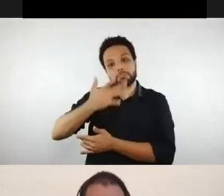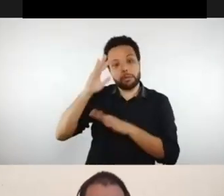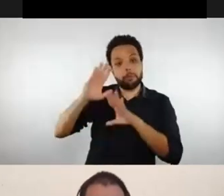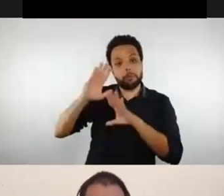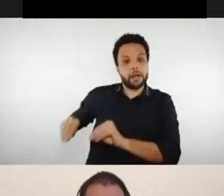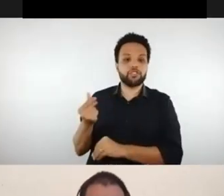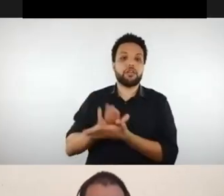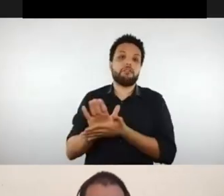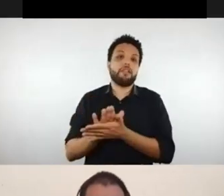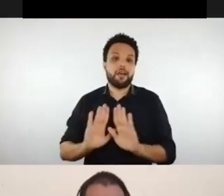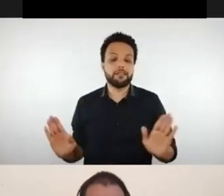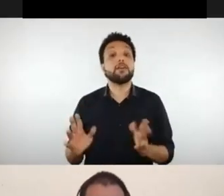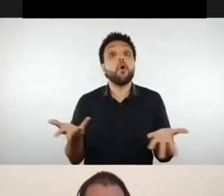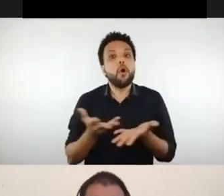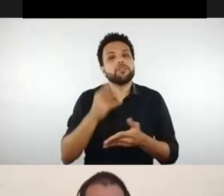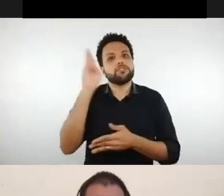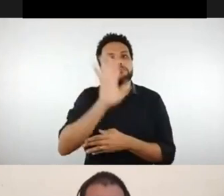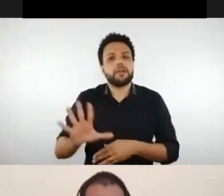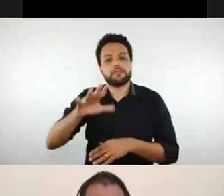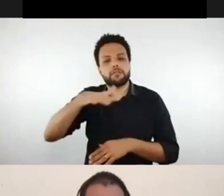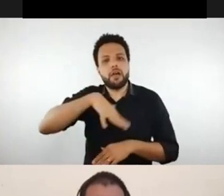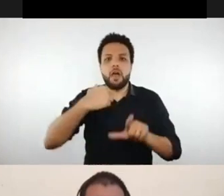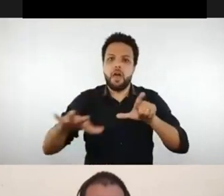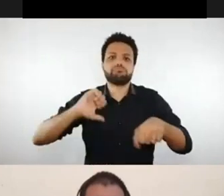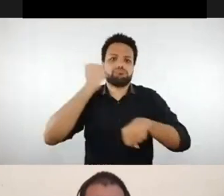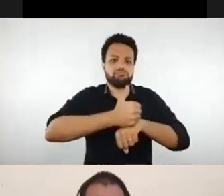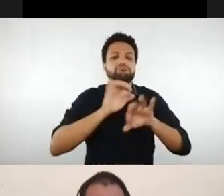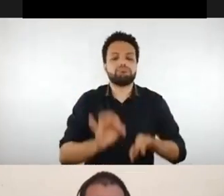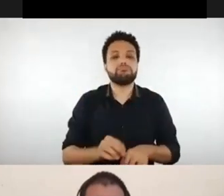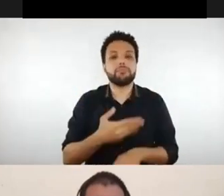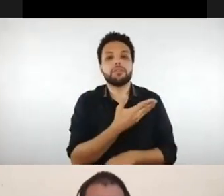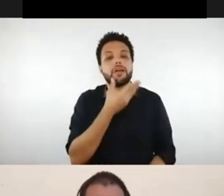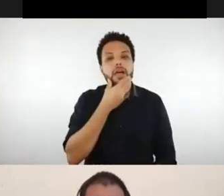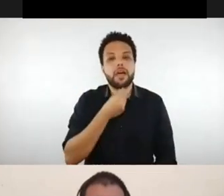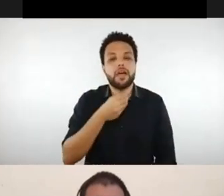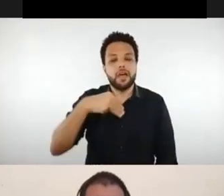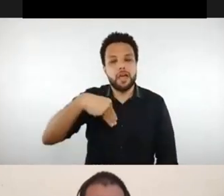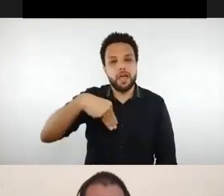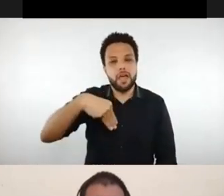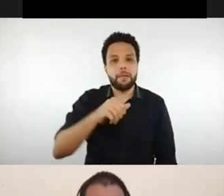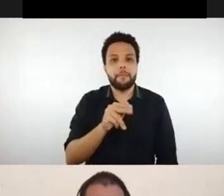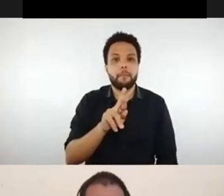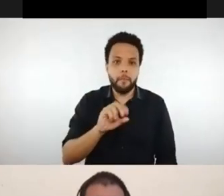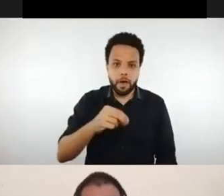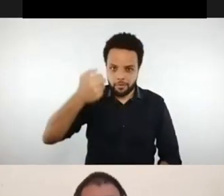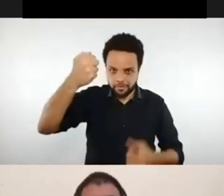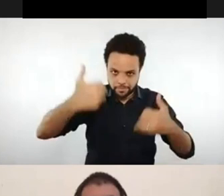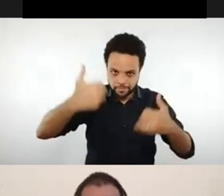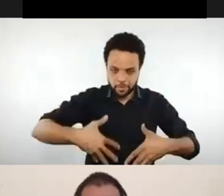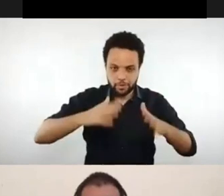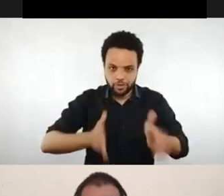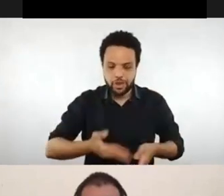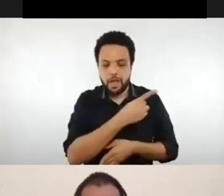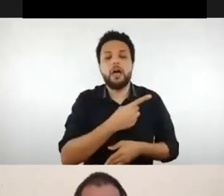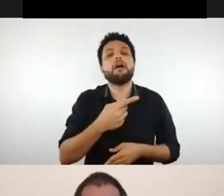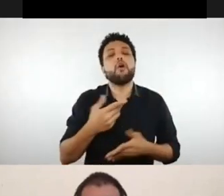do posicionamento audiovisual, ela necessariamente passa por isso, né? Como o Mauro falou, existe hoje um desenho